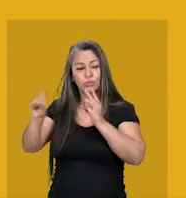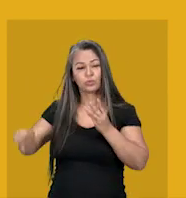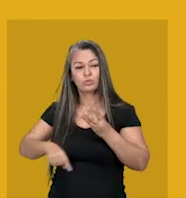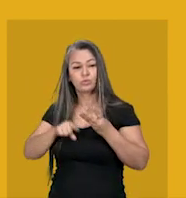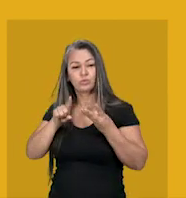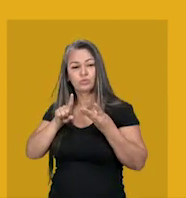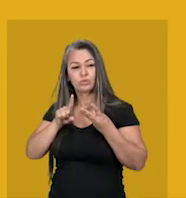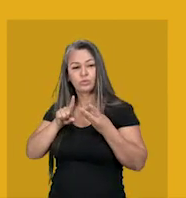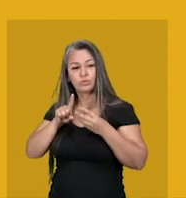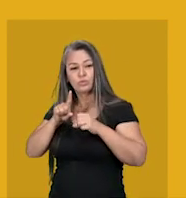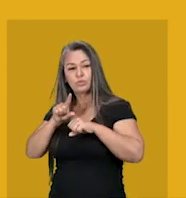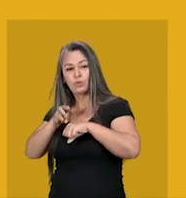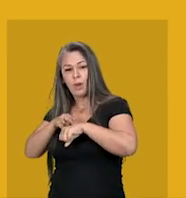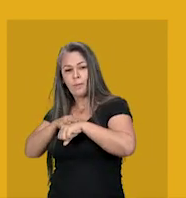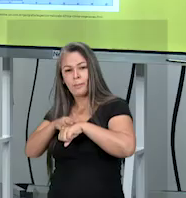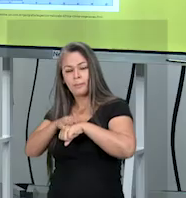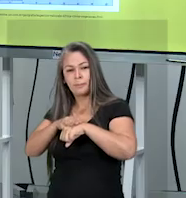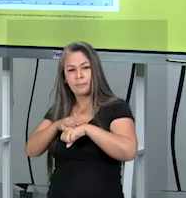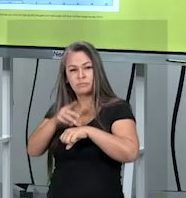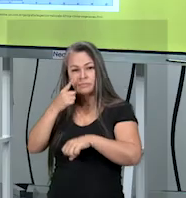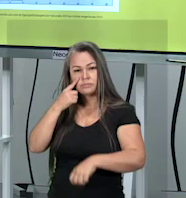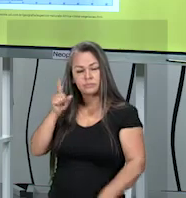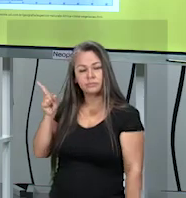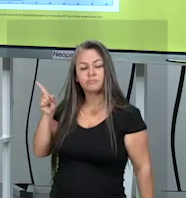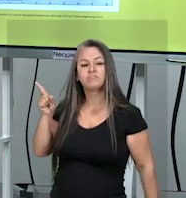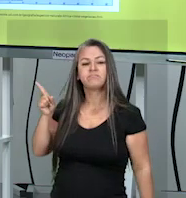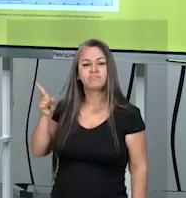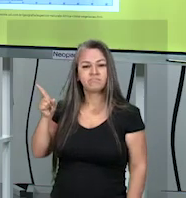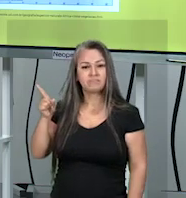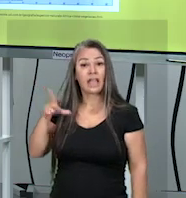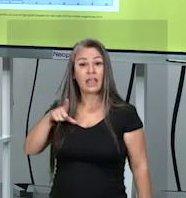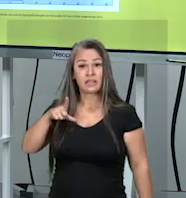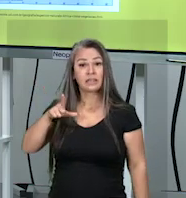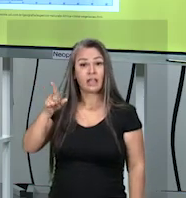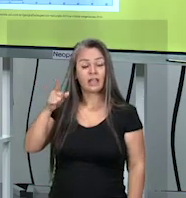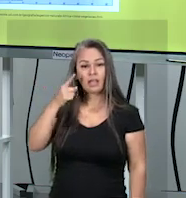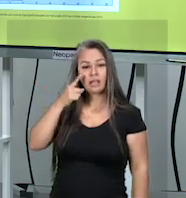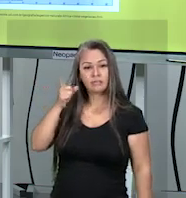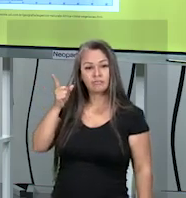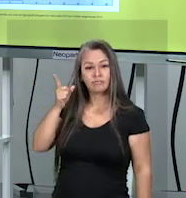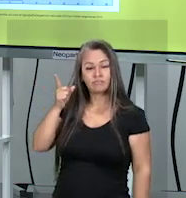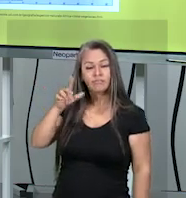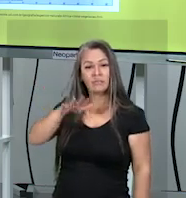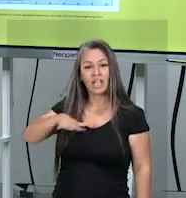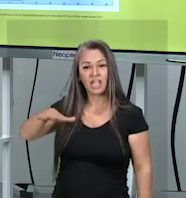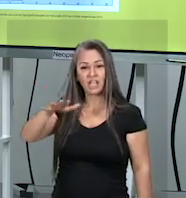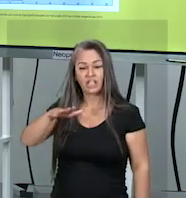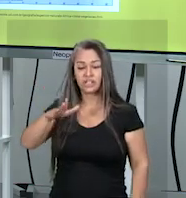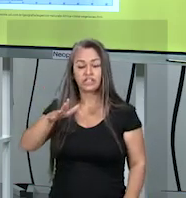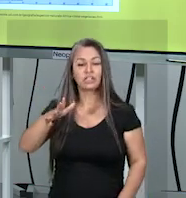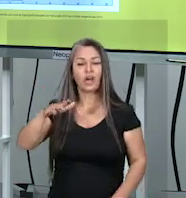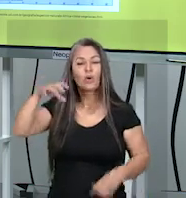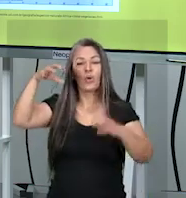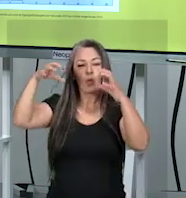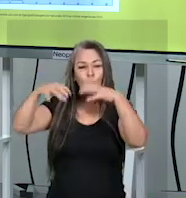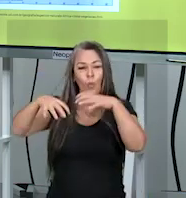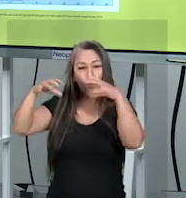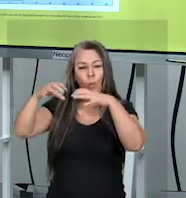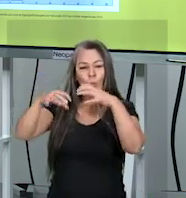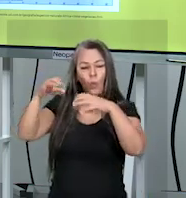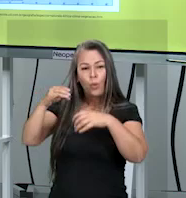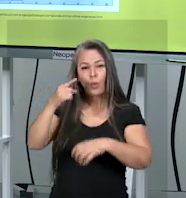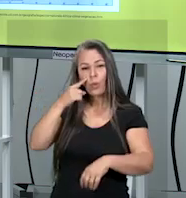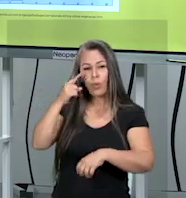vai ter uma concentração maior de chuva, né? Ou seja, grande concentração de umidade, ok? E, claro, temperaturas sempre